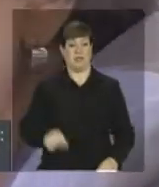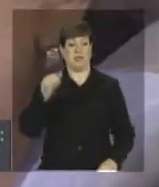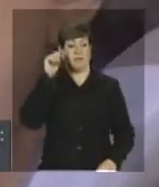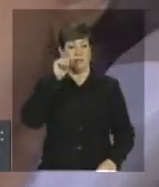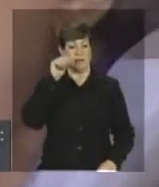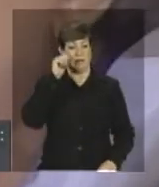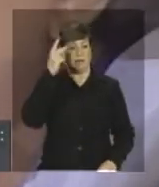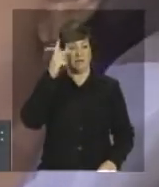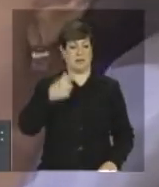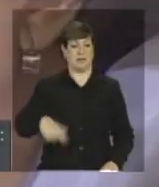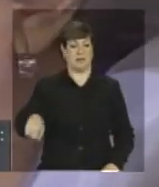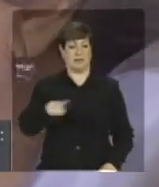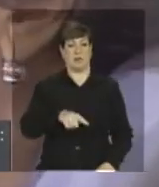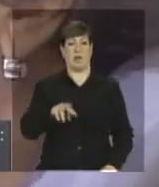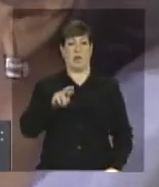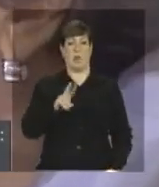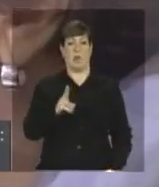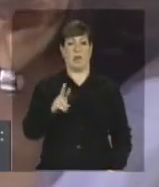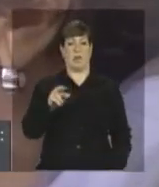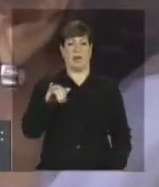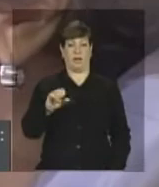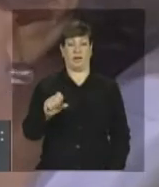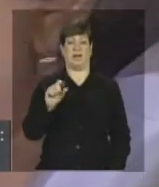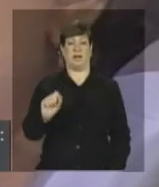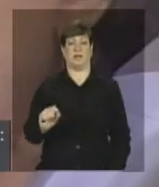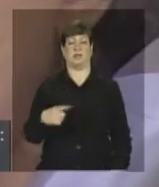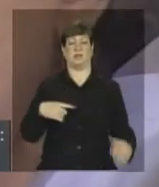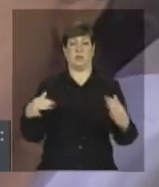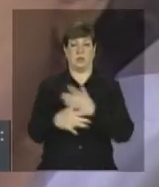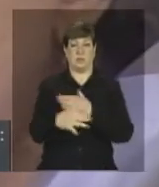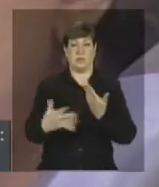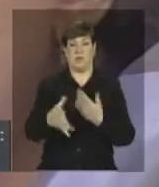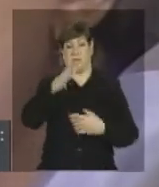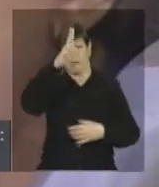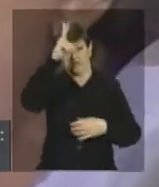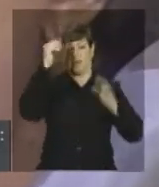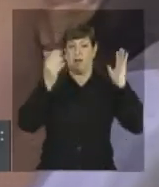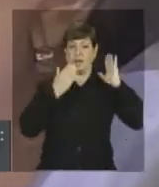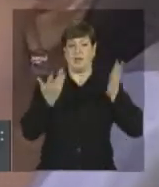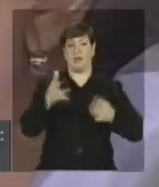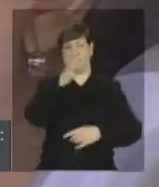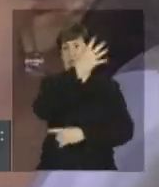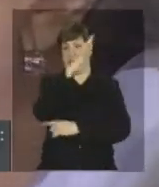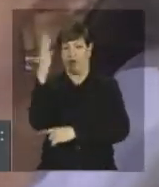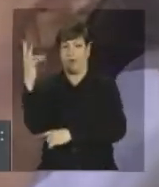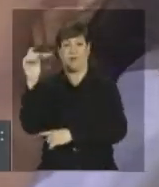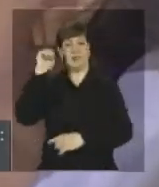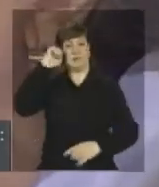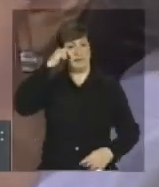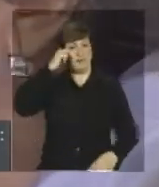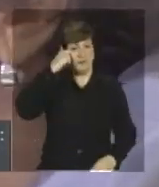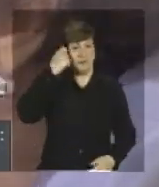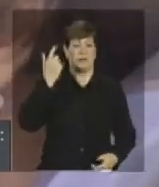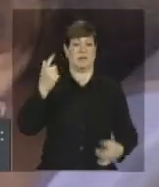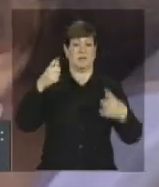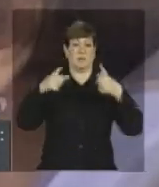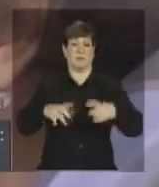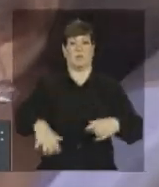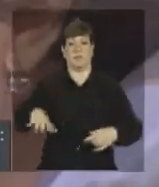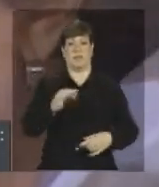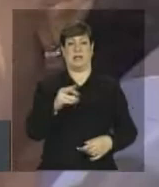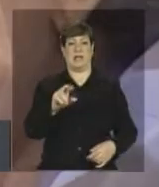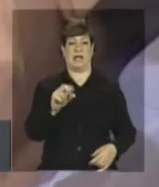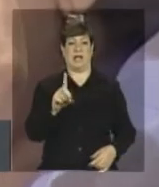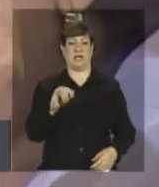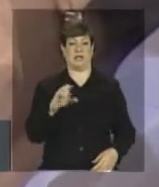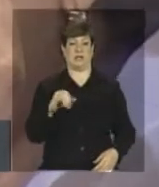mulheres rurais, urbanas, indígenas, das florestas, negras, das comunidades tradicionais,